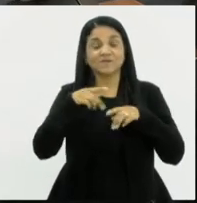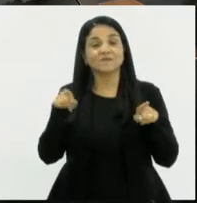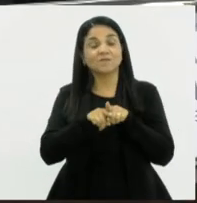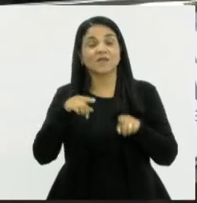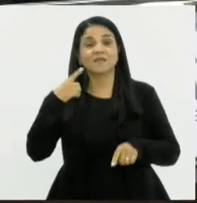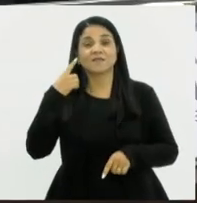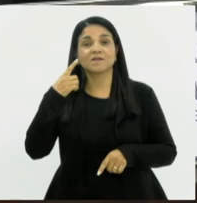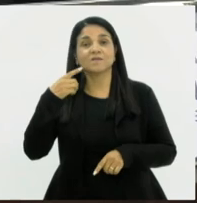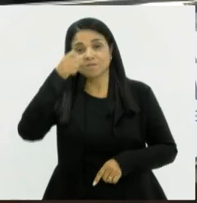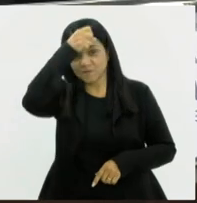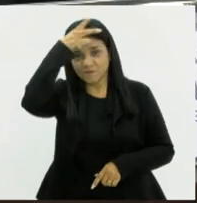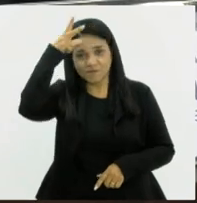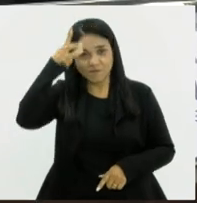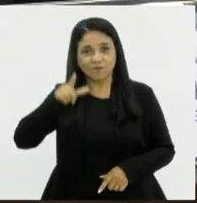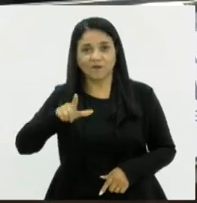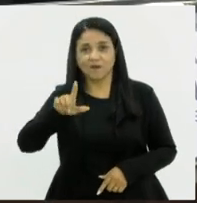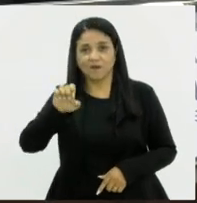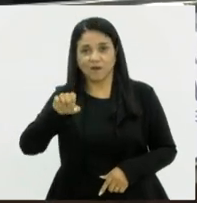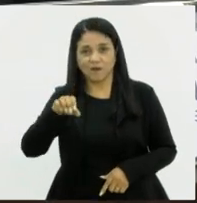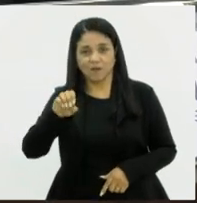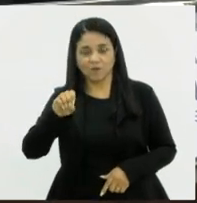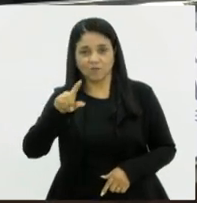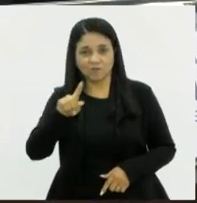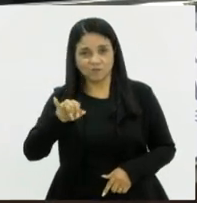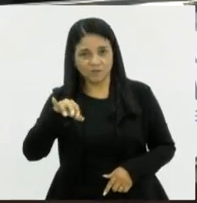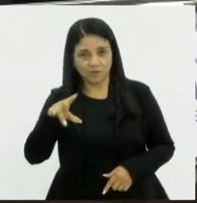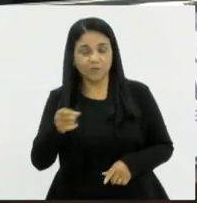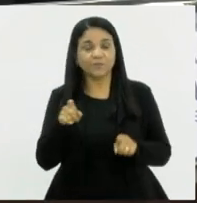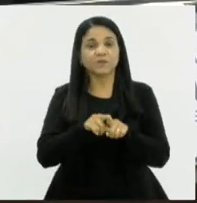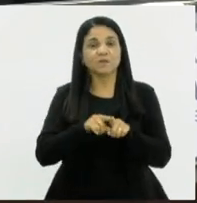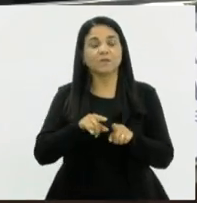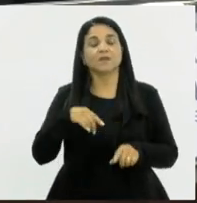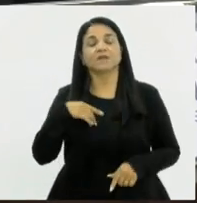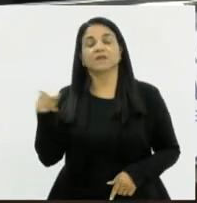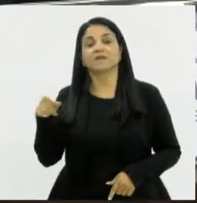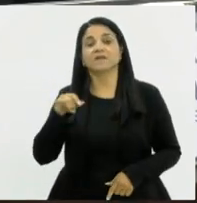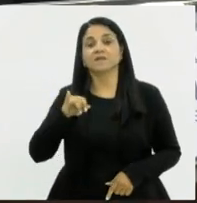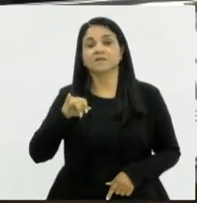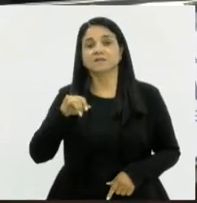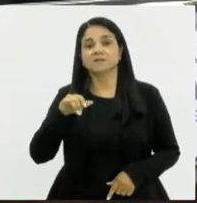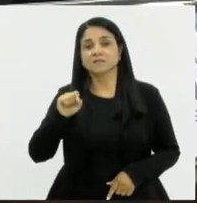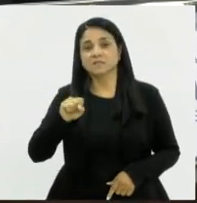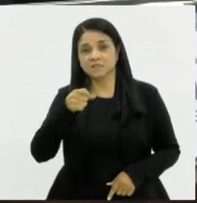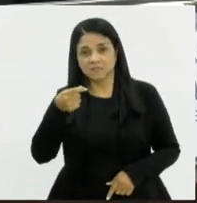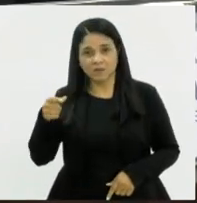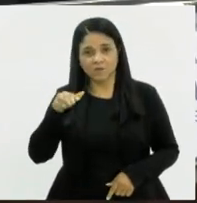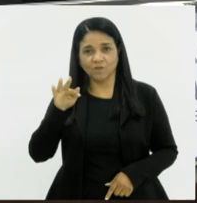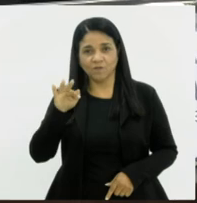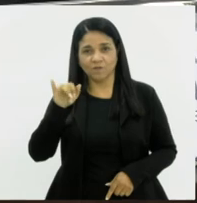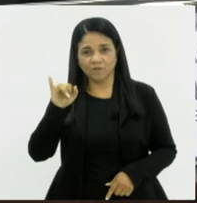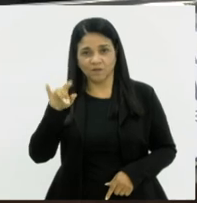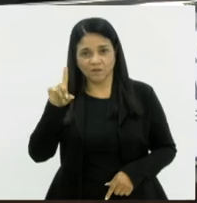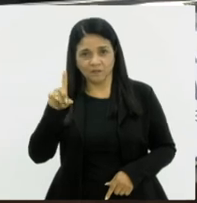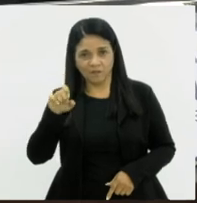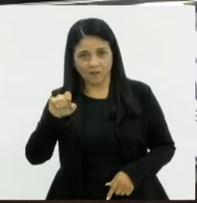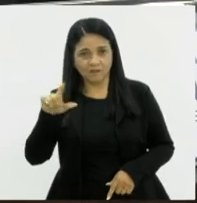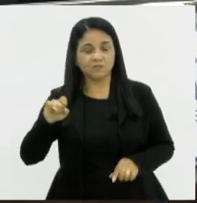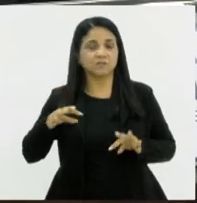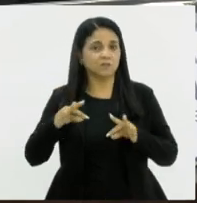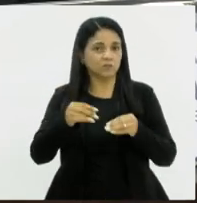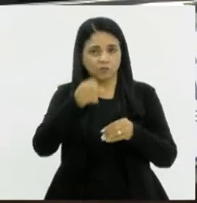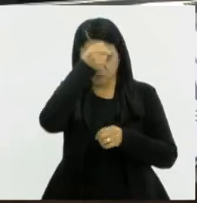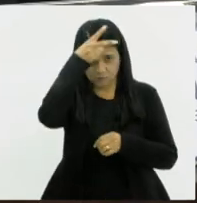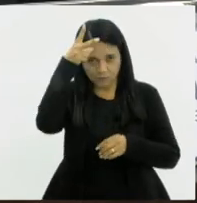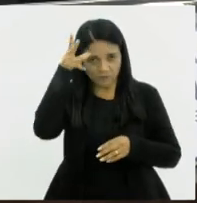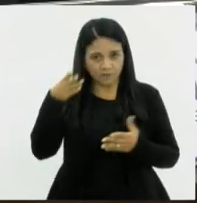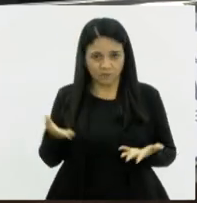Italva, e o prefeito José William, de São Fidélis, eu cumprimento todos os demais prefeitos aqui presentes.